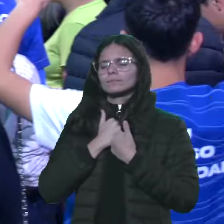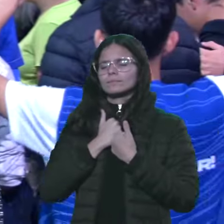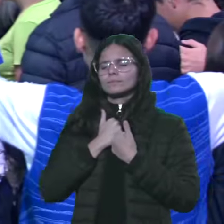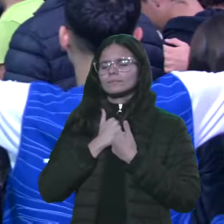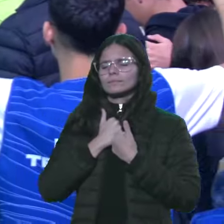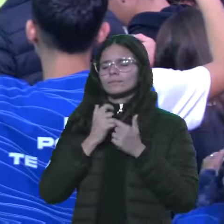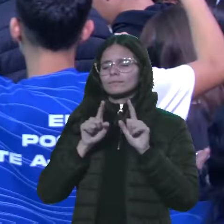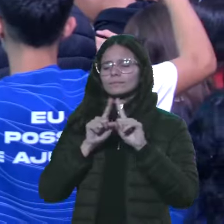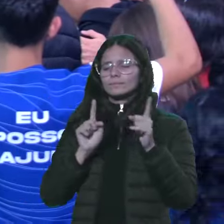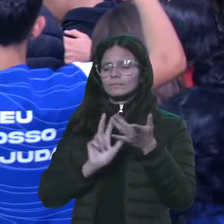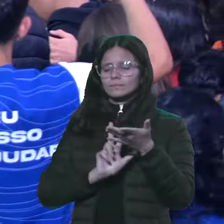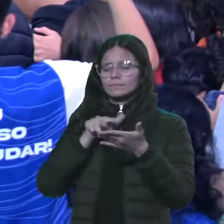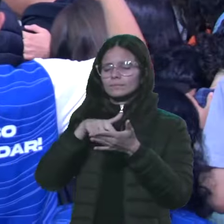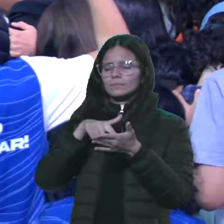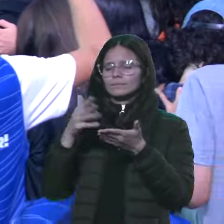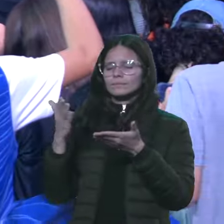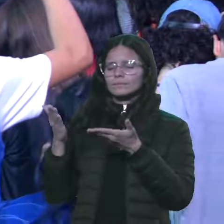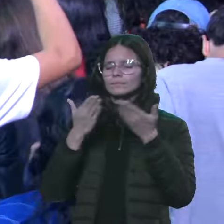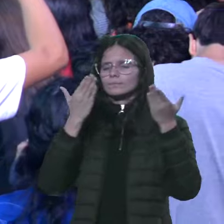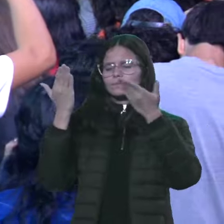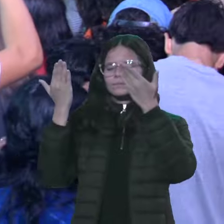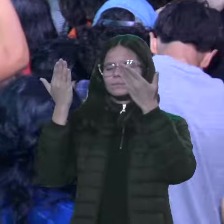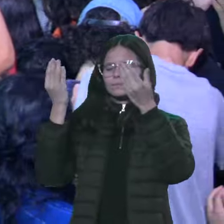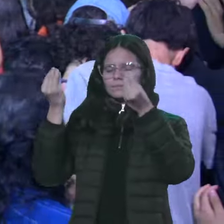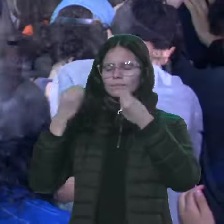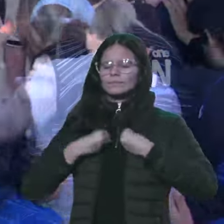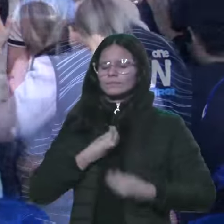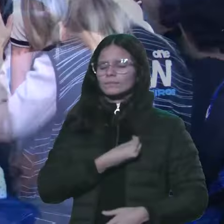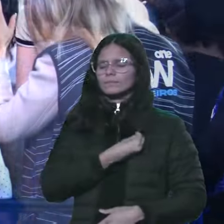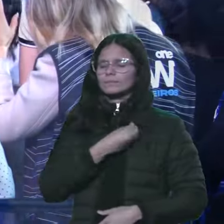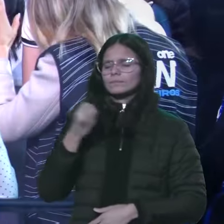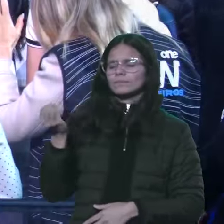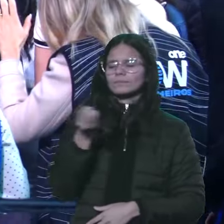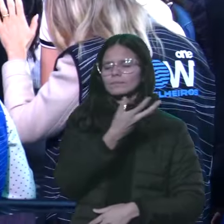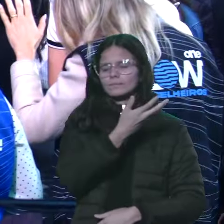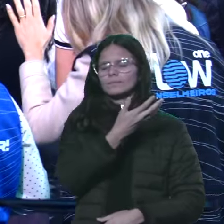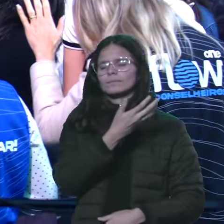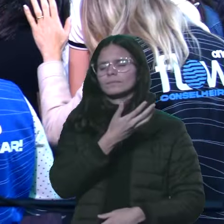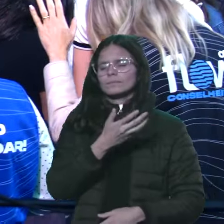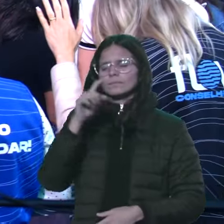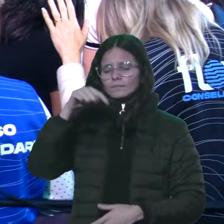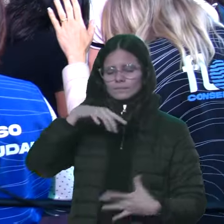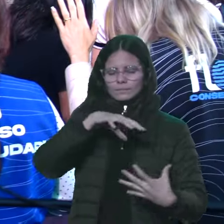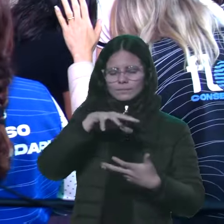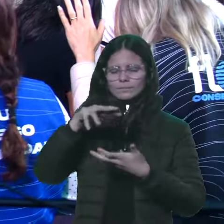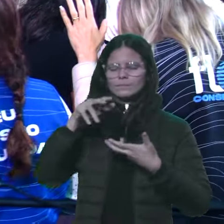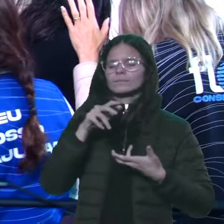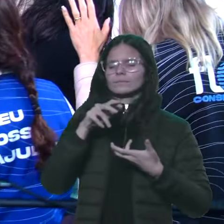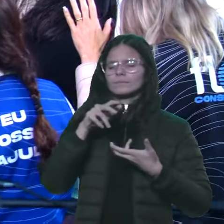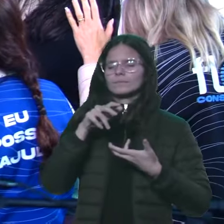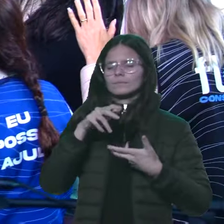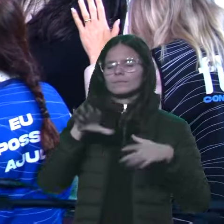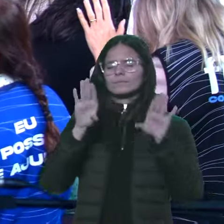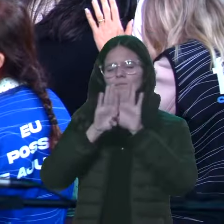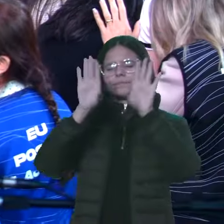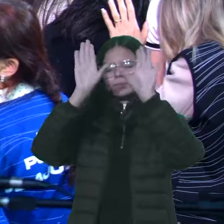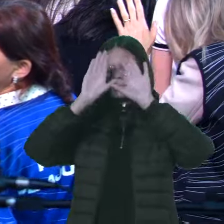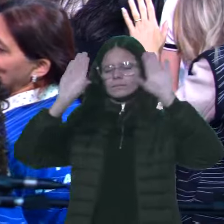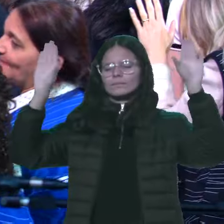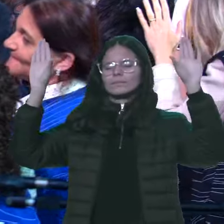e ressuscitou para me trazer vida nova aqui na terra e no